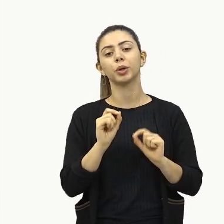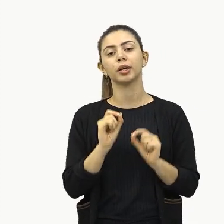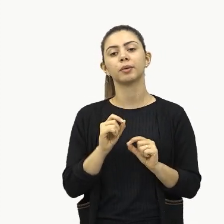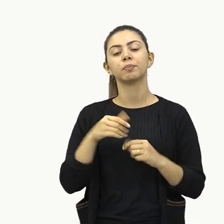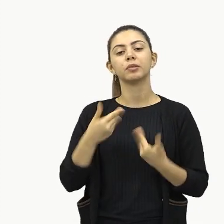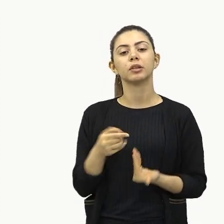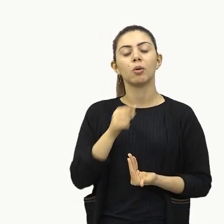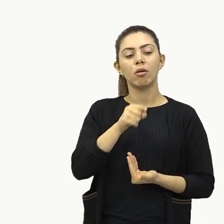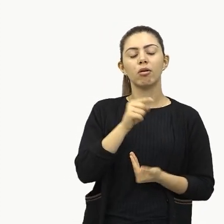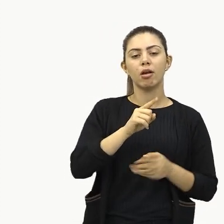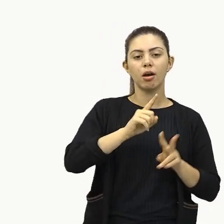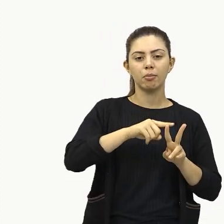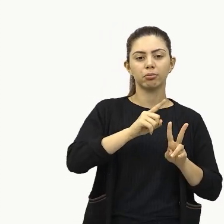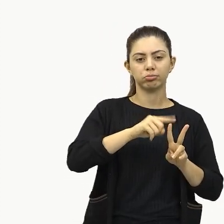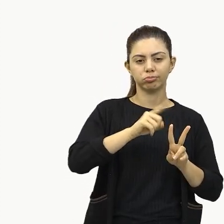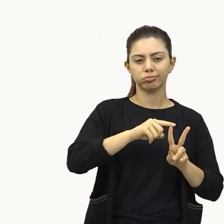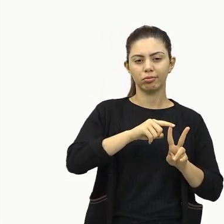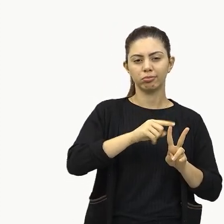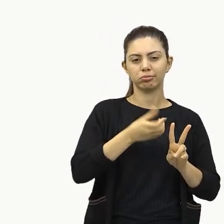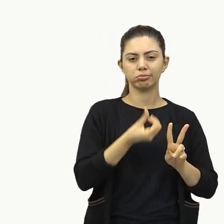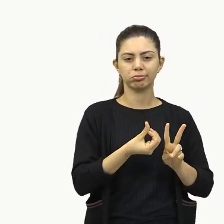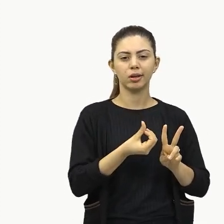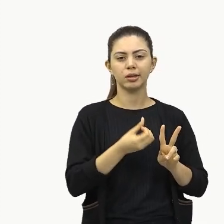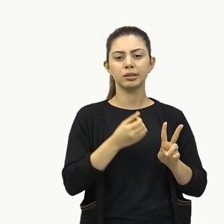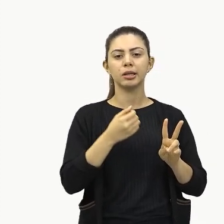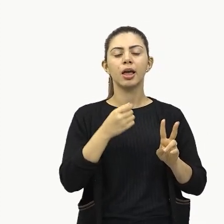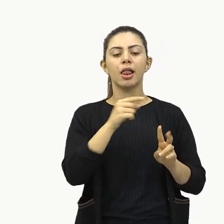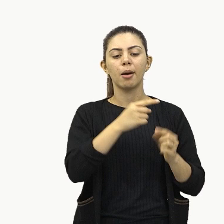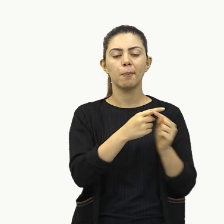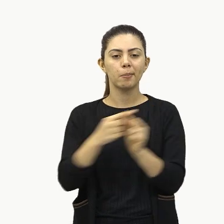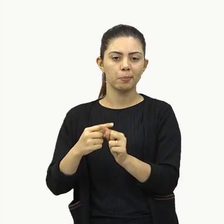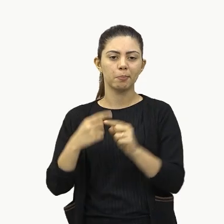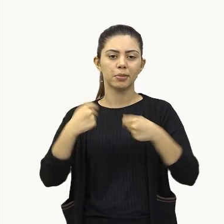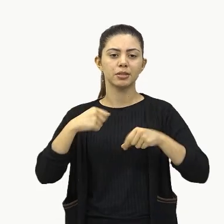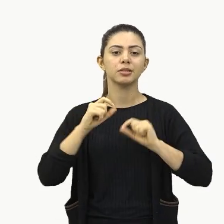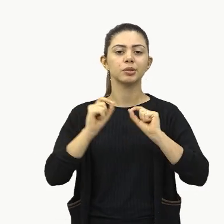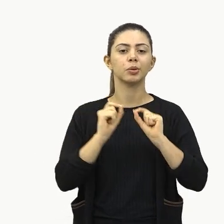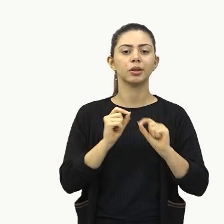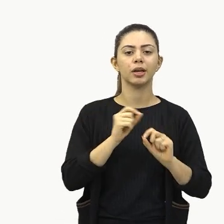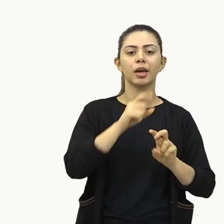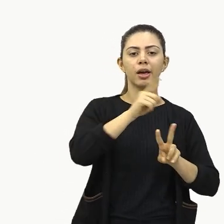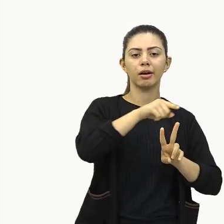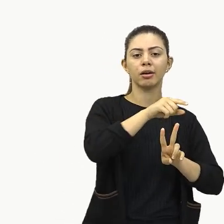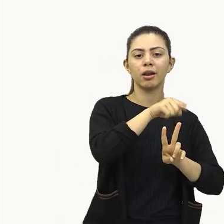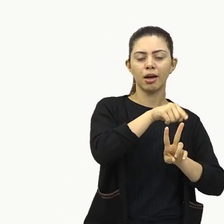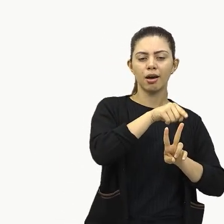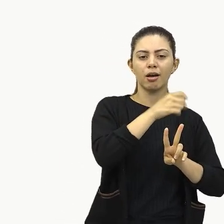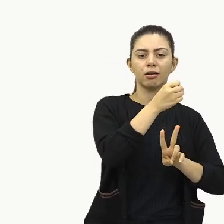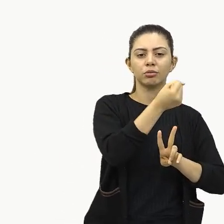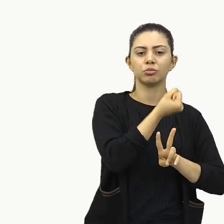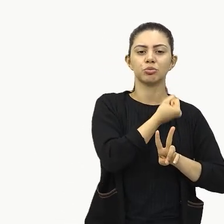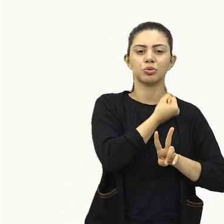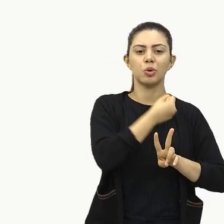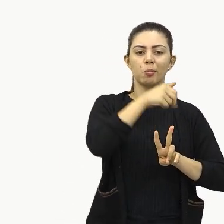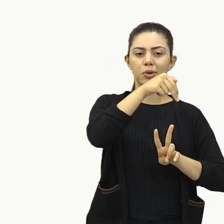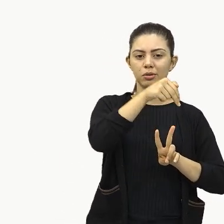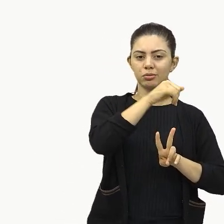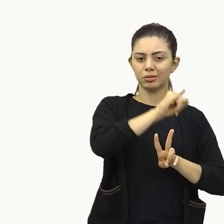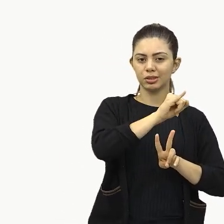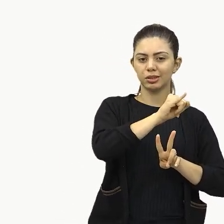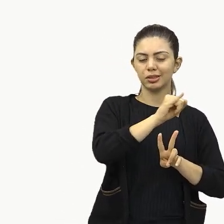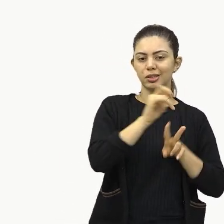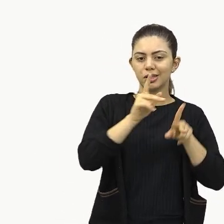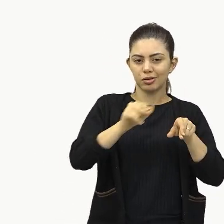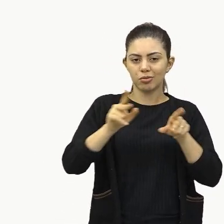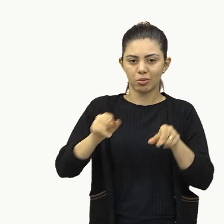serem multiplicados, eles devem possuir o mesmo índice. E trazendo aí a memória, quem é o índice? É